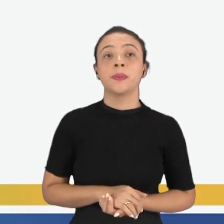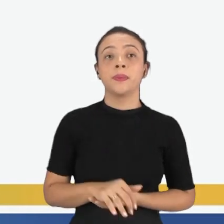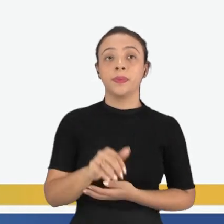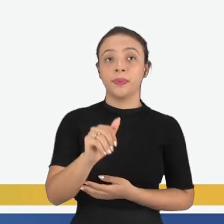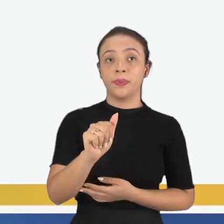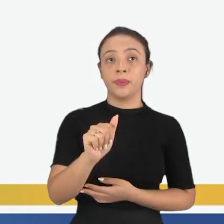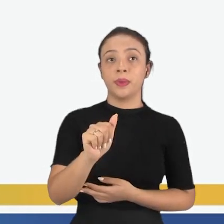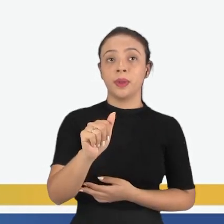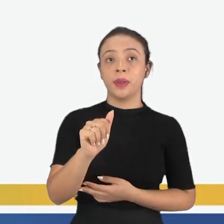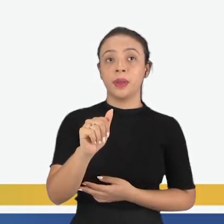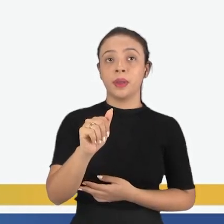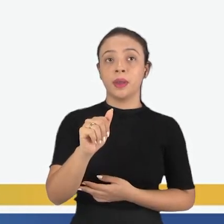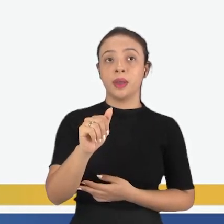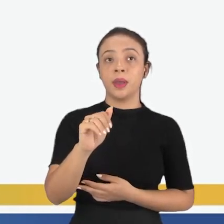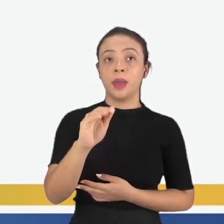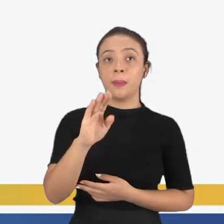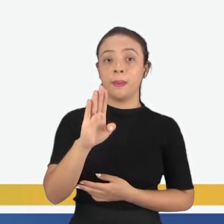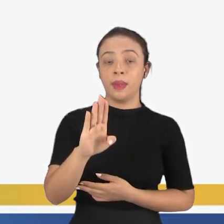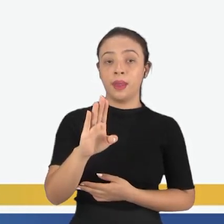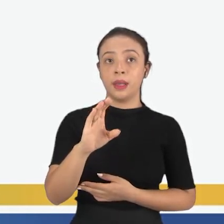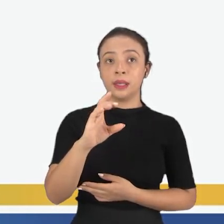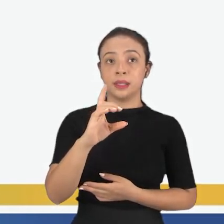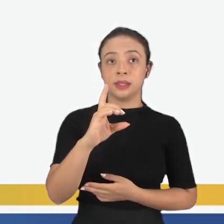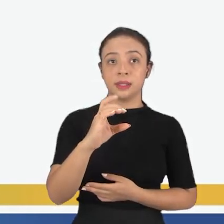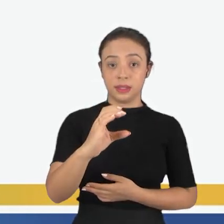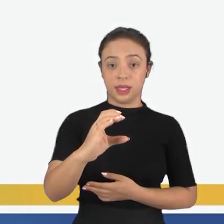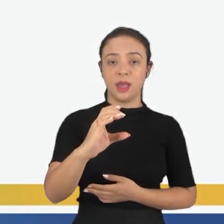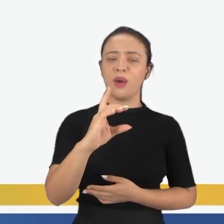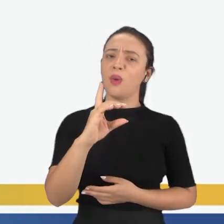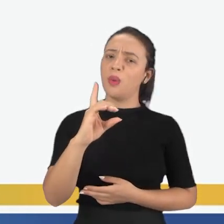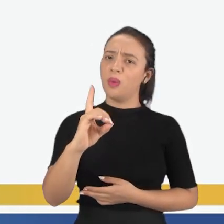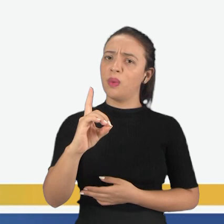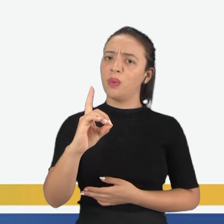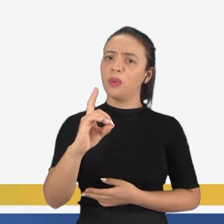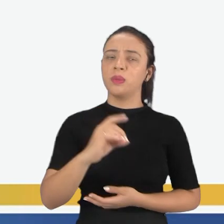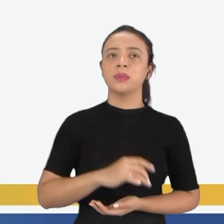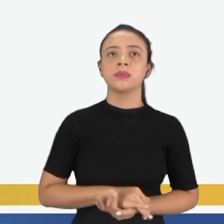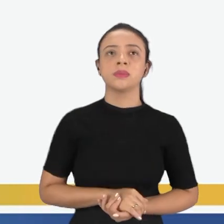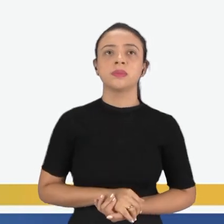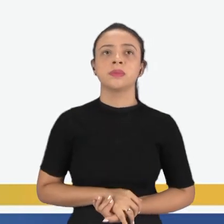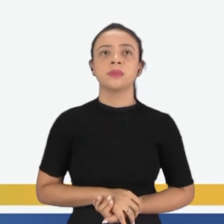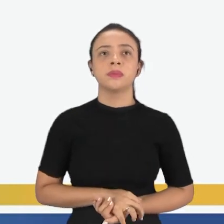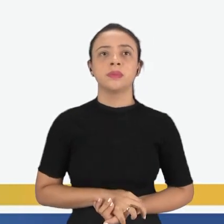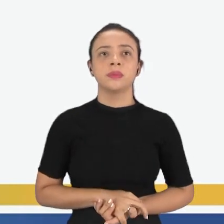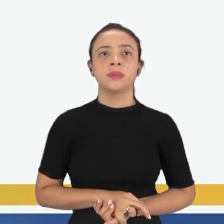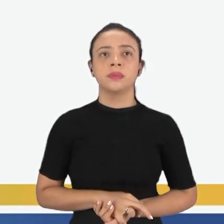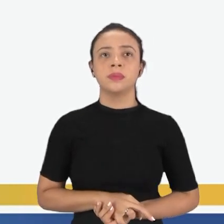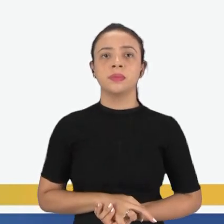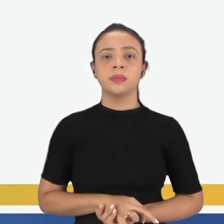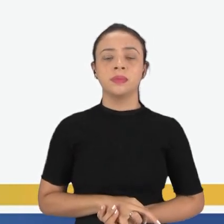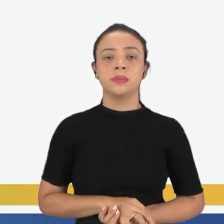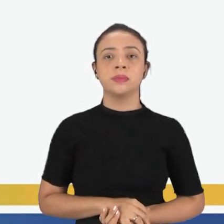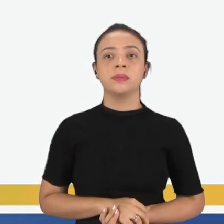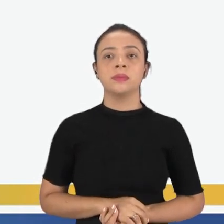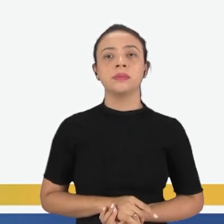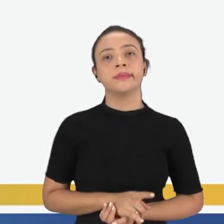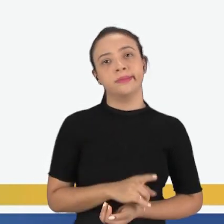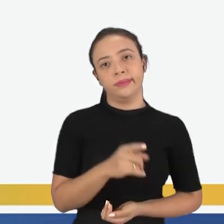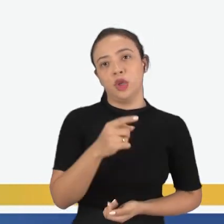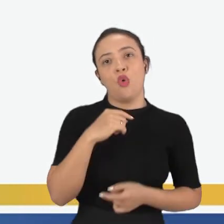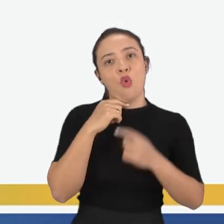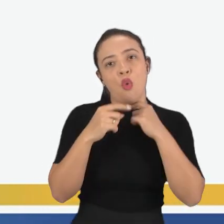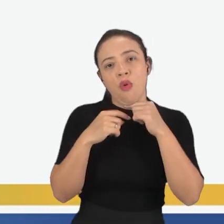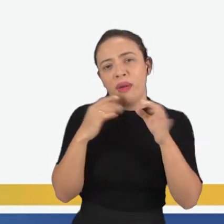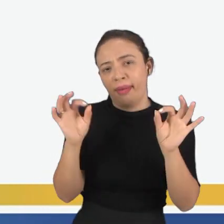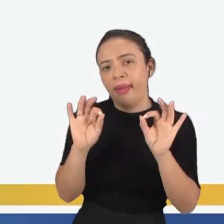a flauta, o berimbau, o chofar ou a maraca. Eu acho que também ninguém tem